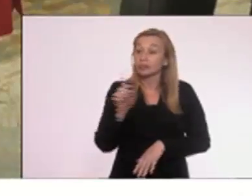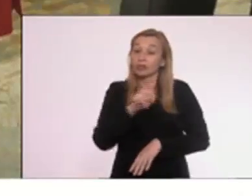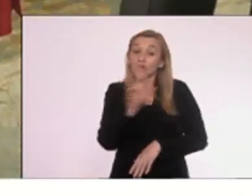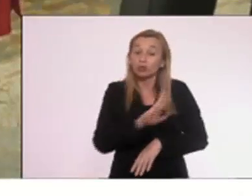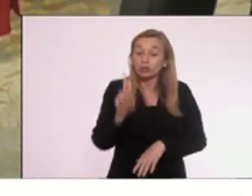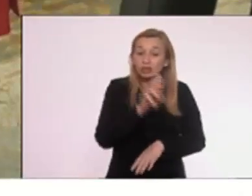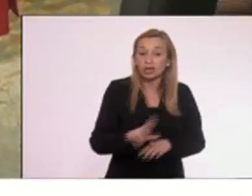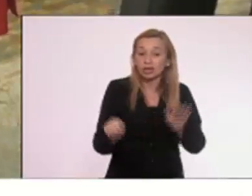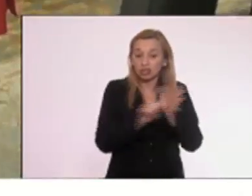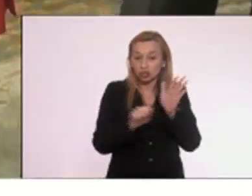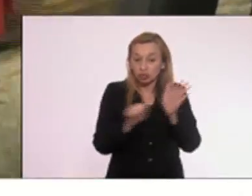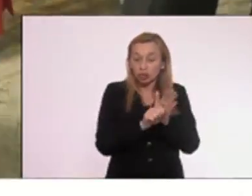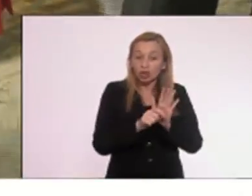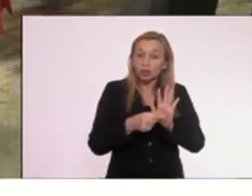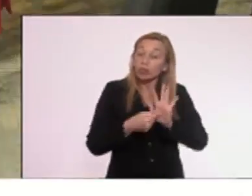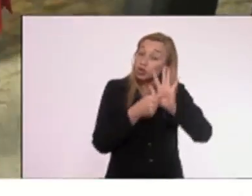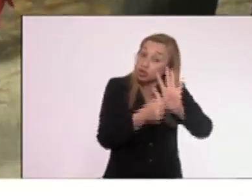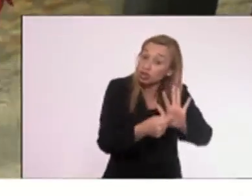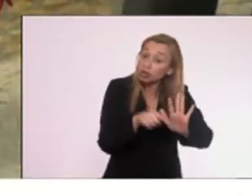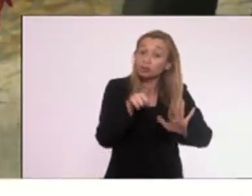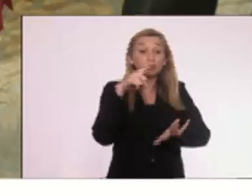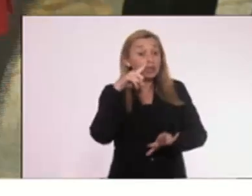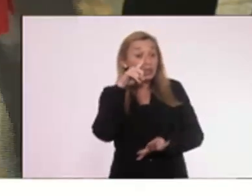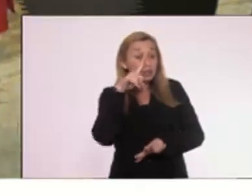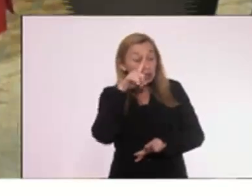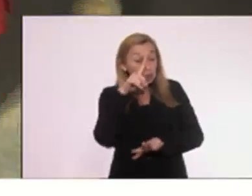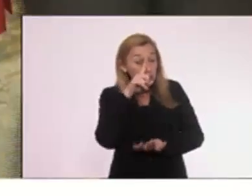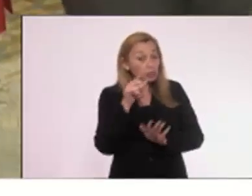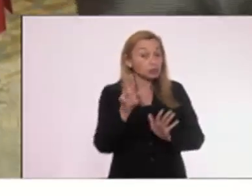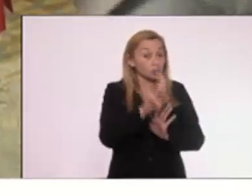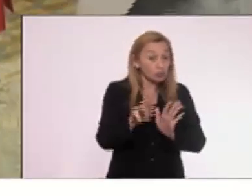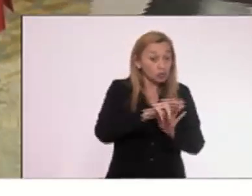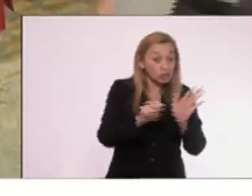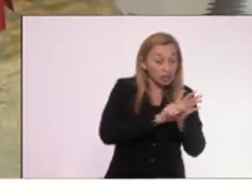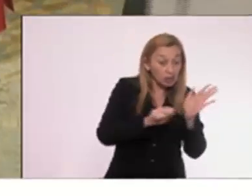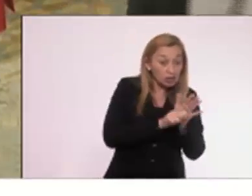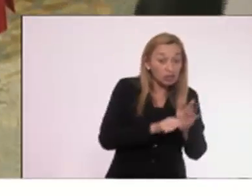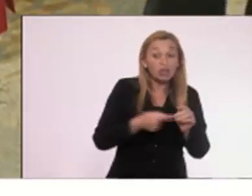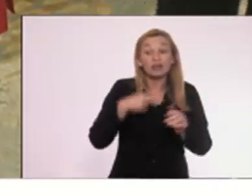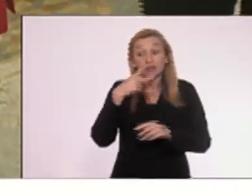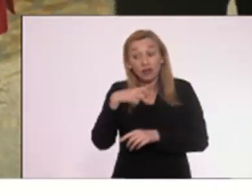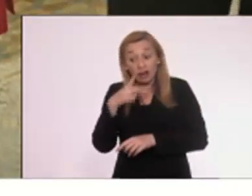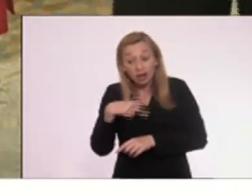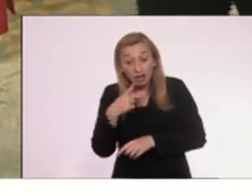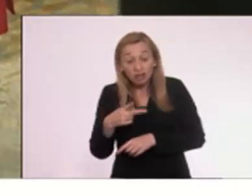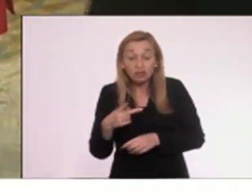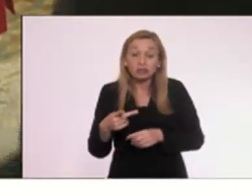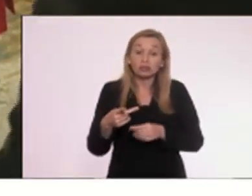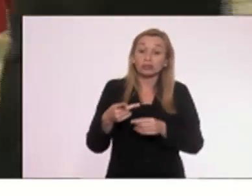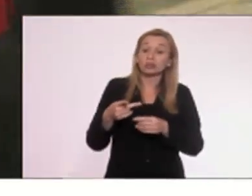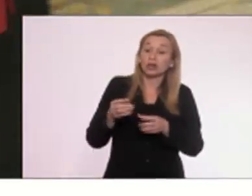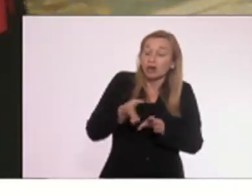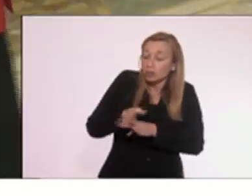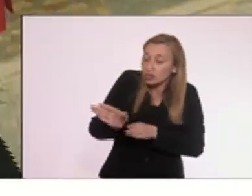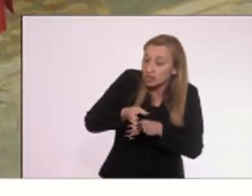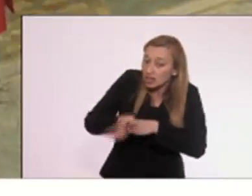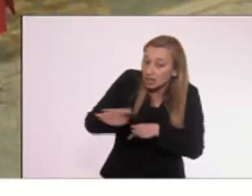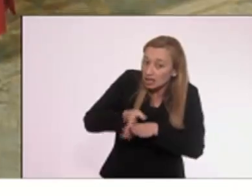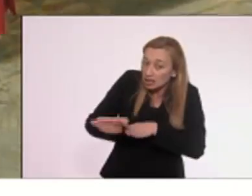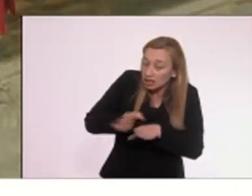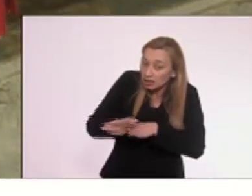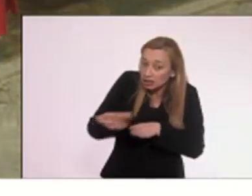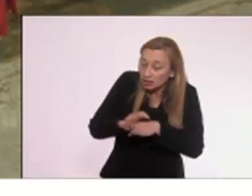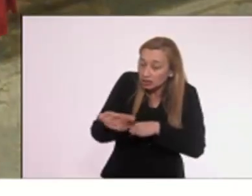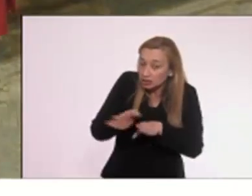as drogas traz, impedindo que aquele jovem, aquela criança, vá se meter com determinados grupos dentro das próprias favelas,